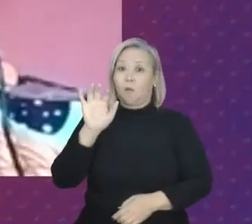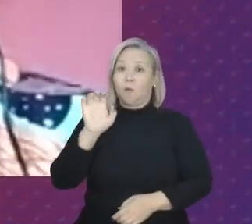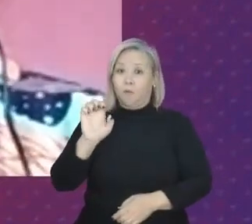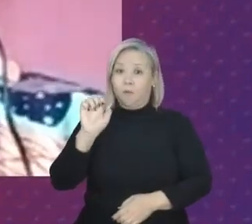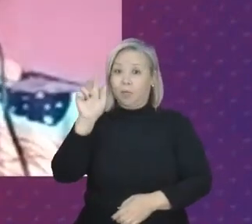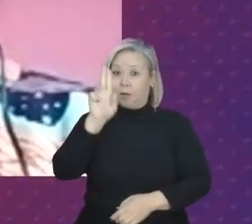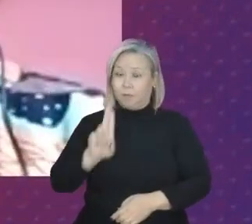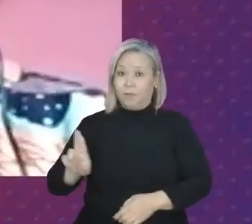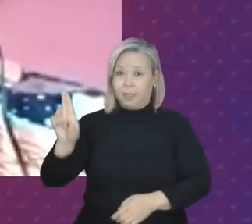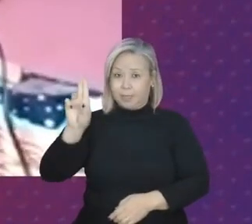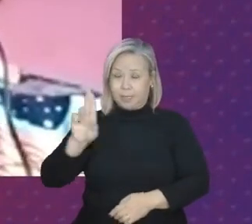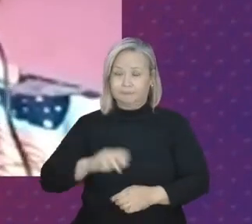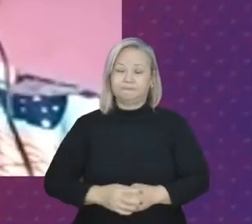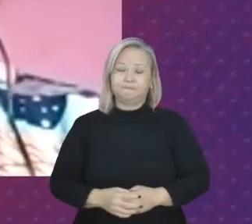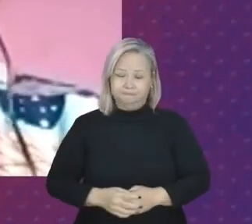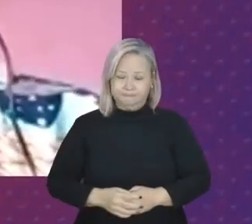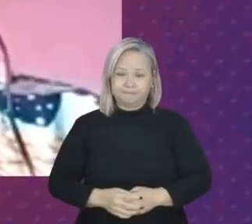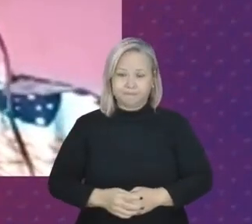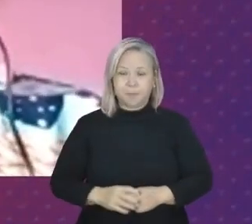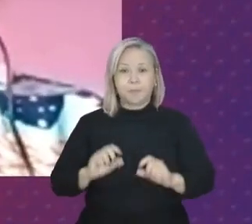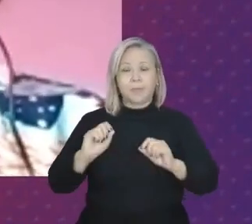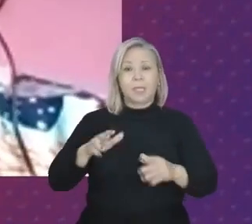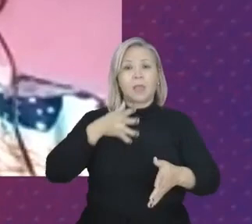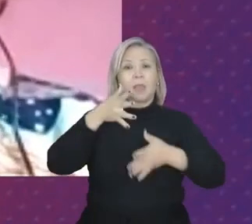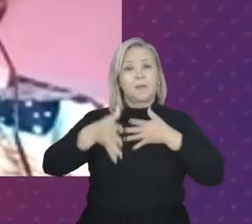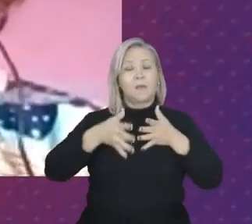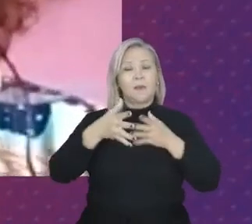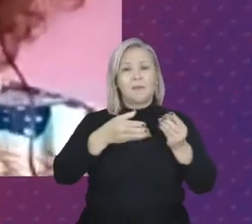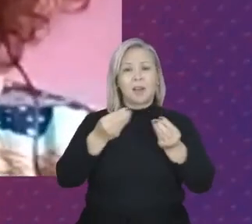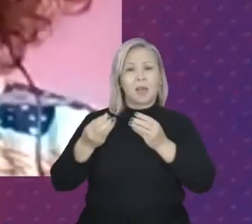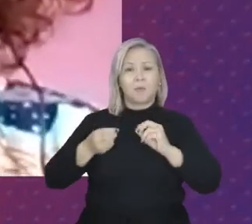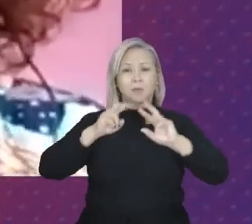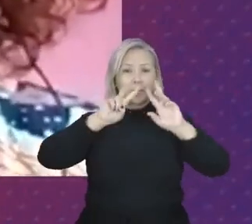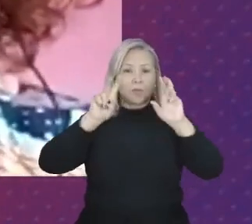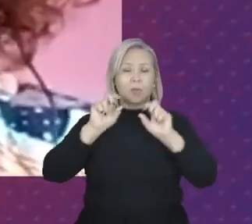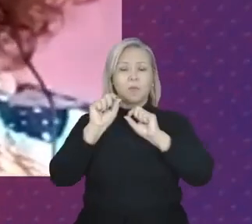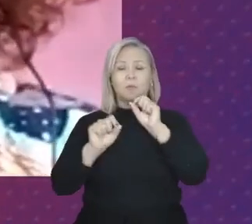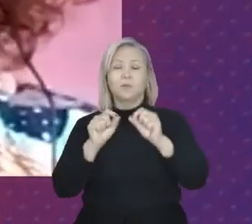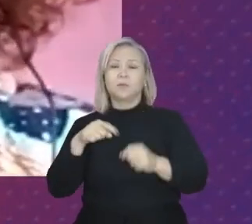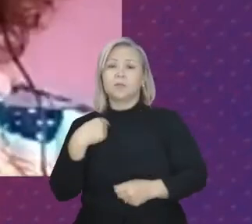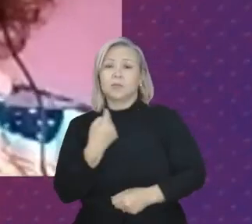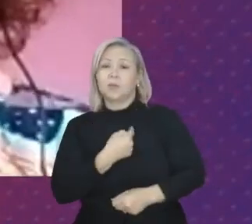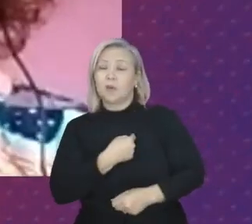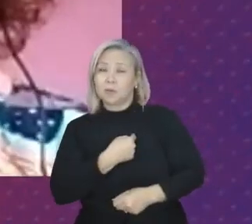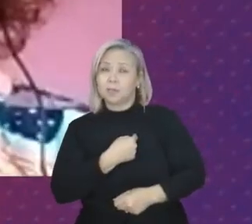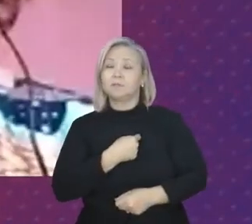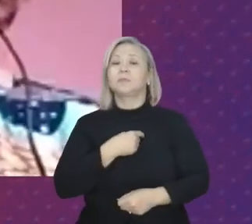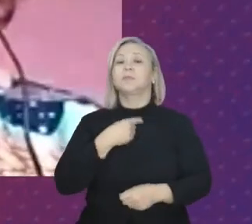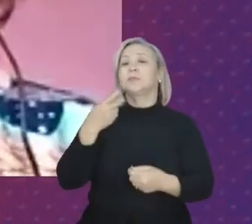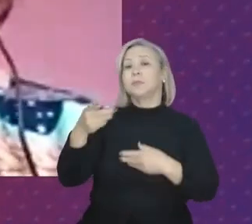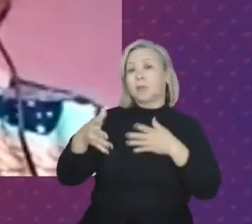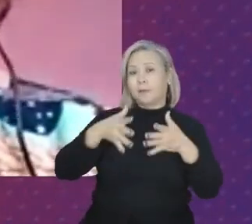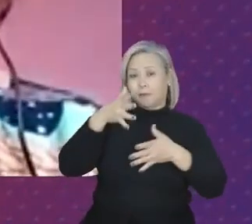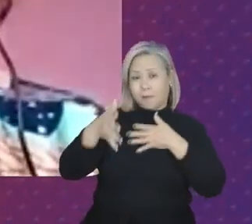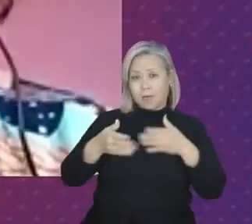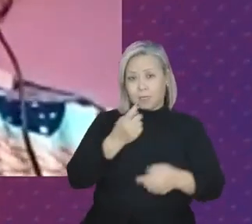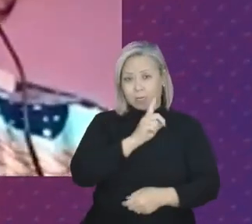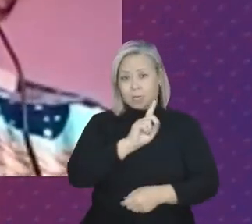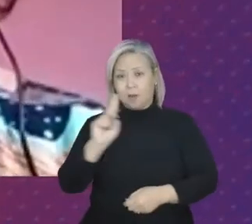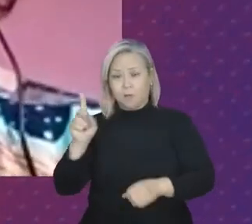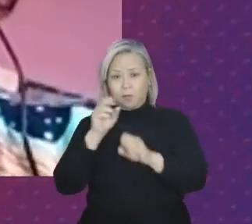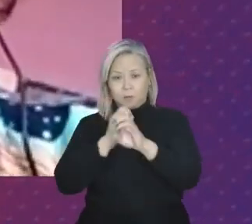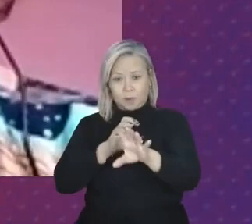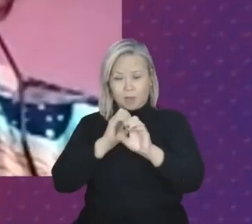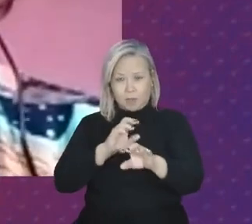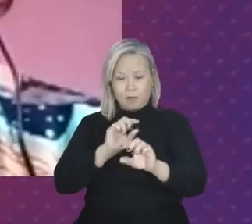Landi, mas que vai falar muito sobre aquilo que a gente estava falando na última aula, que é a questão